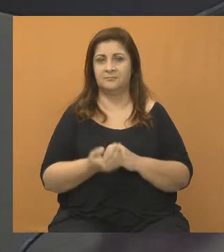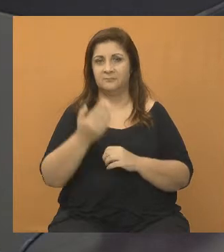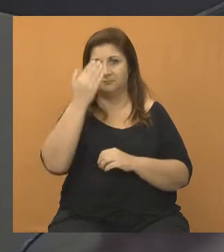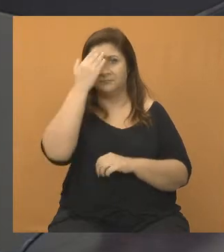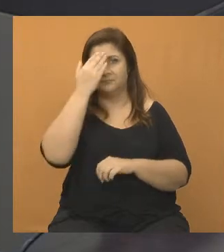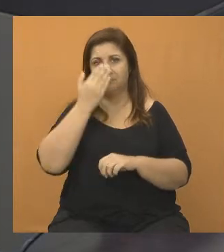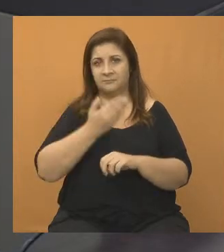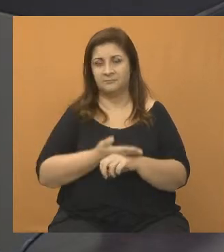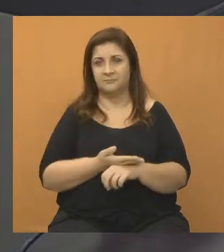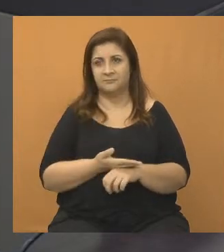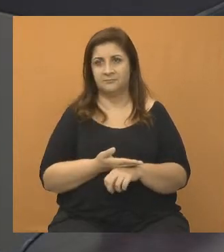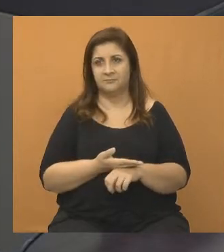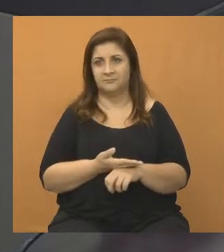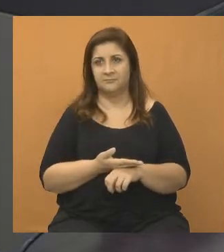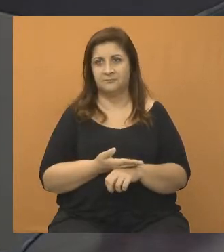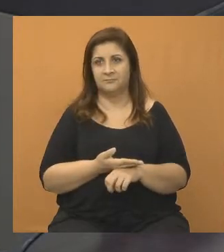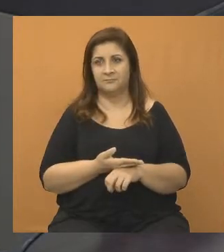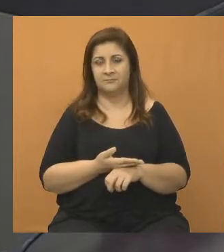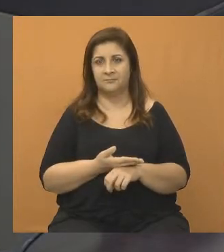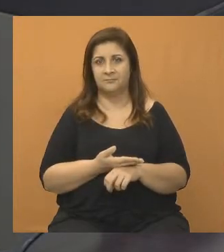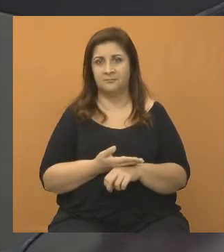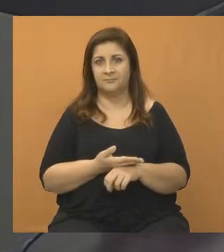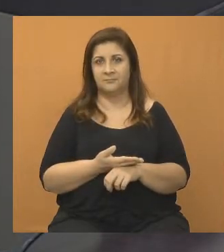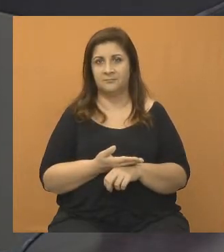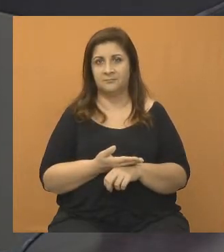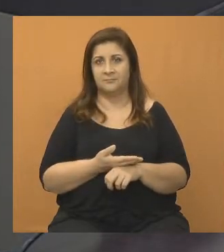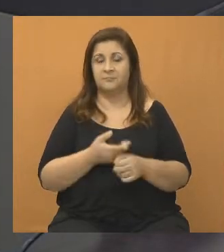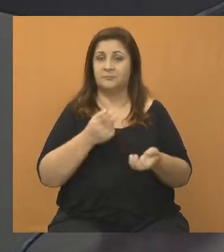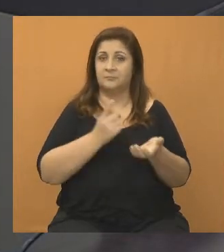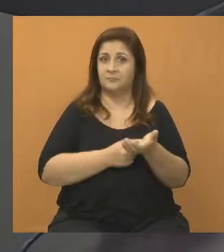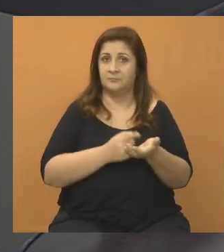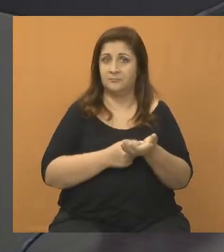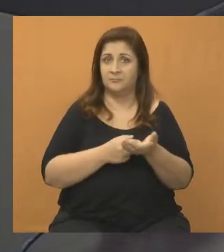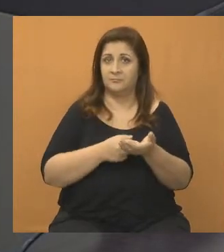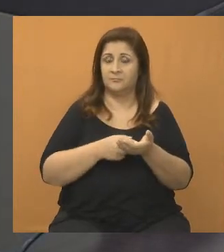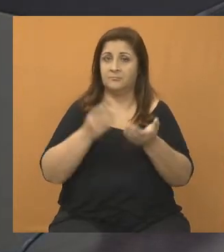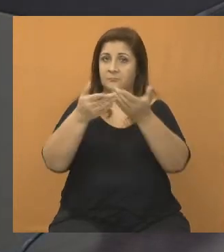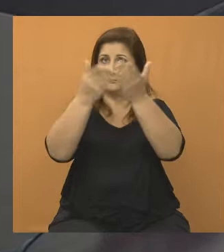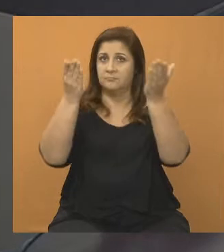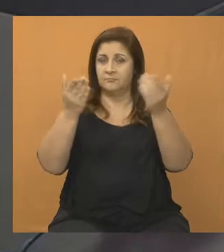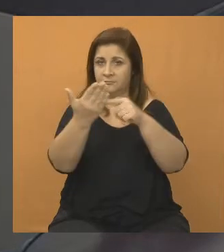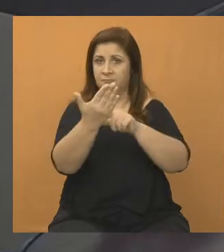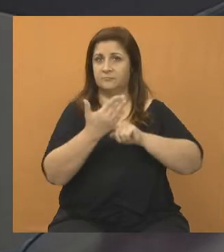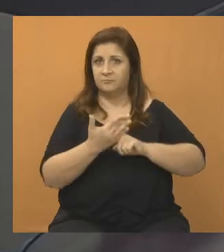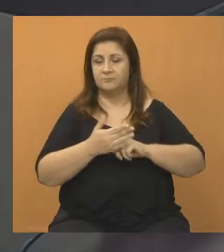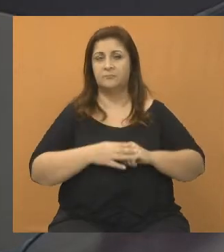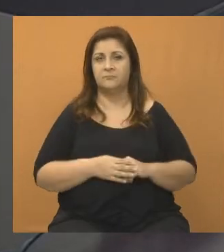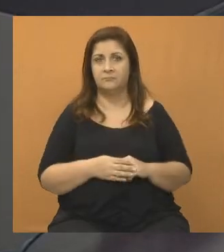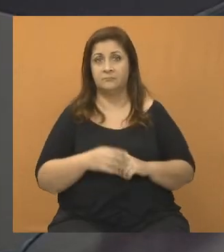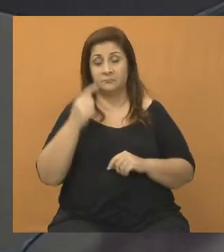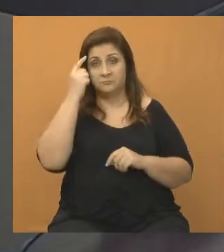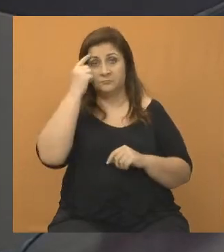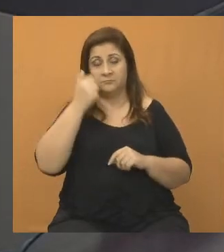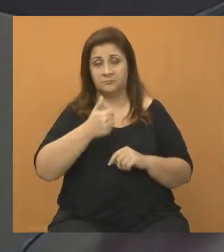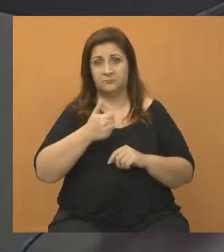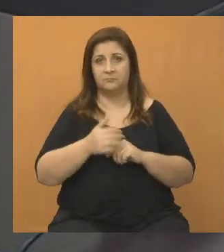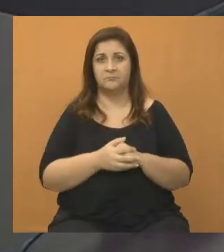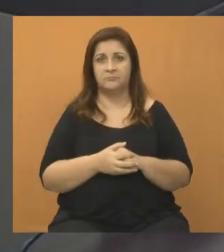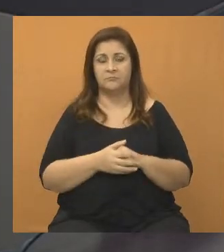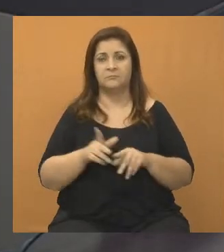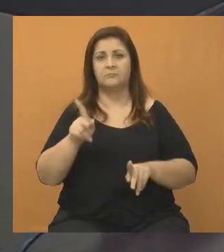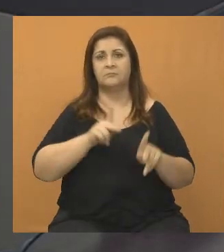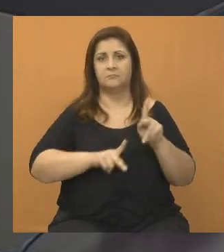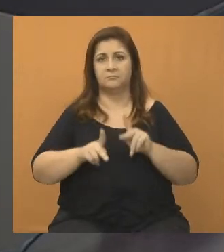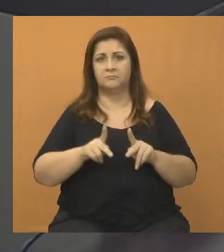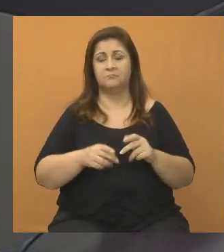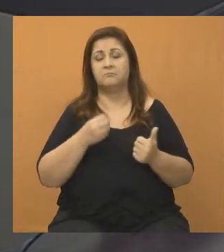que com estas propostas que vocês têm aí, com esse crescimento aqui, o povo vai